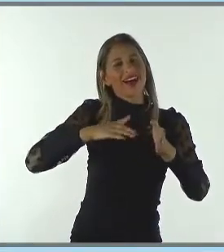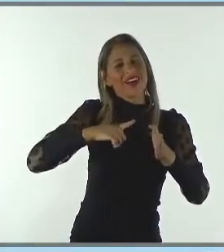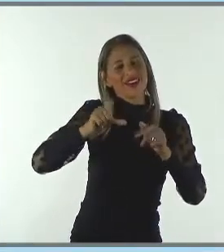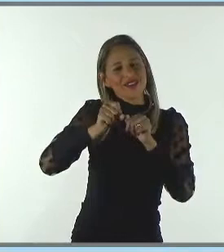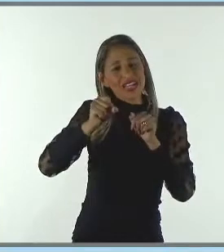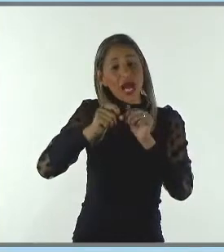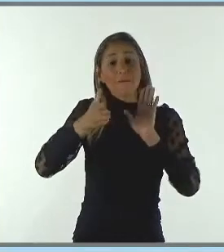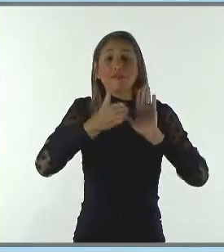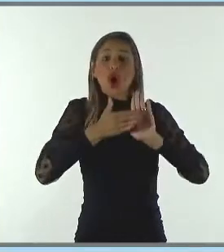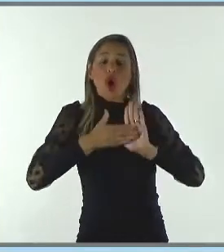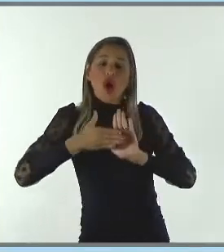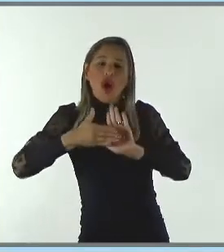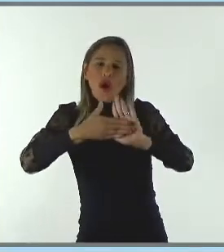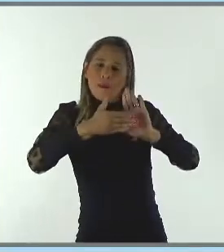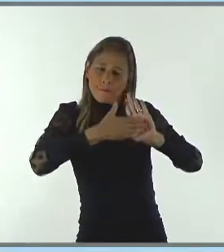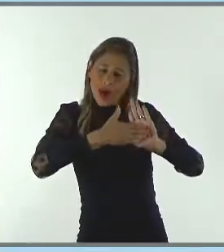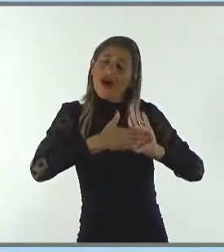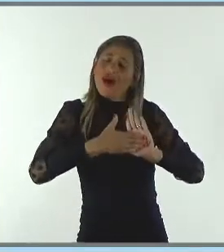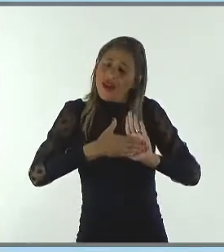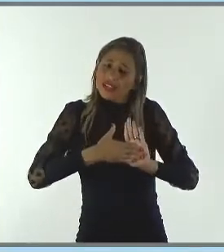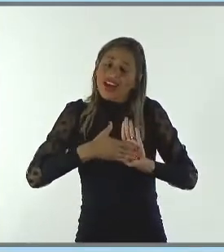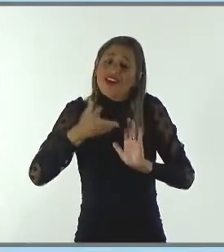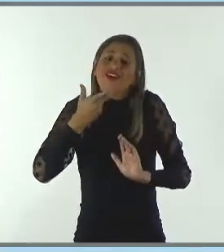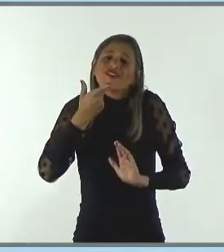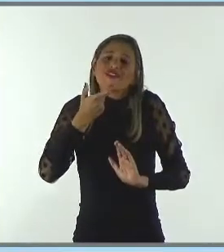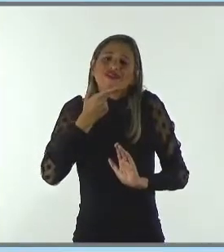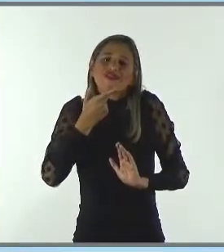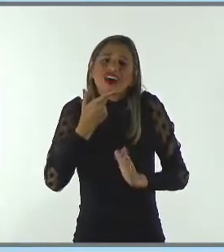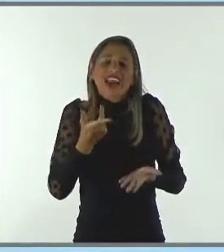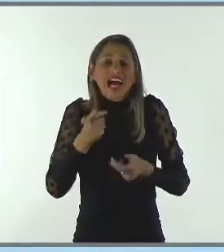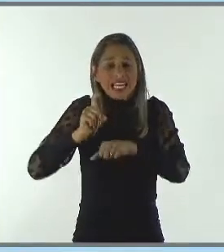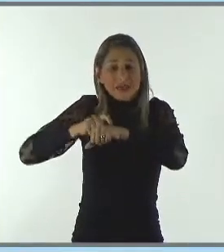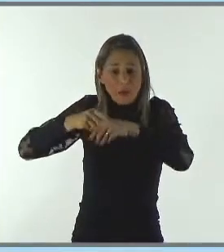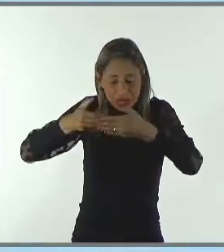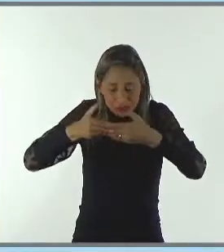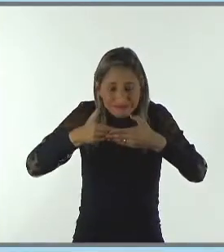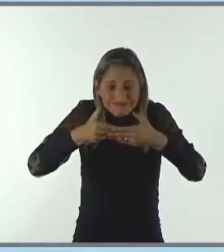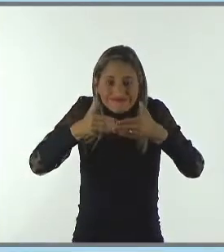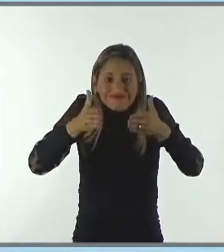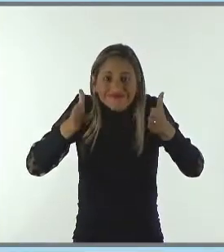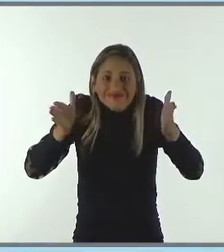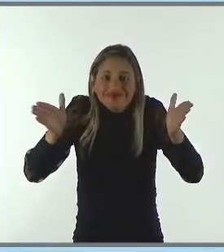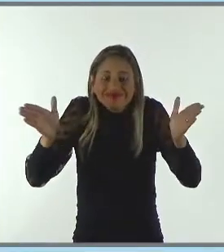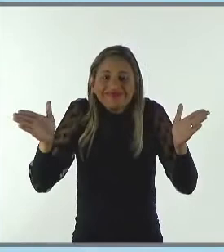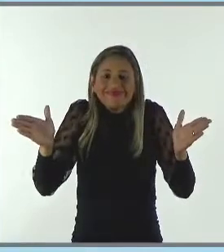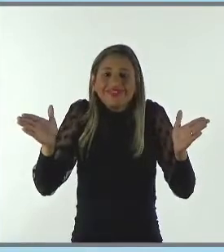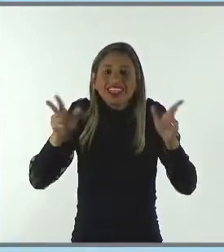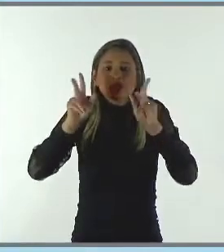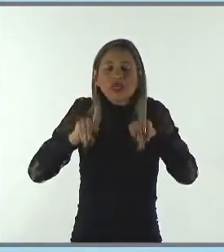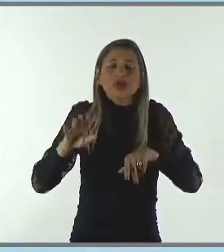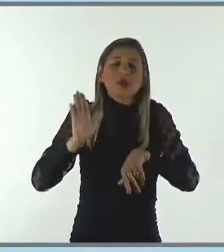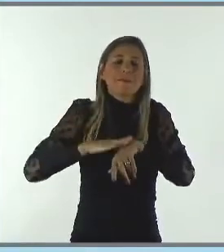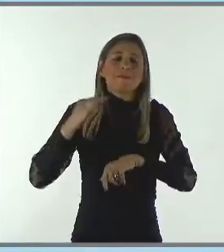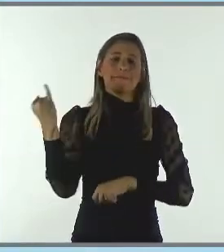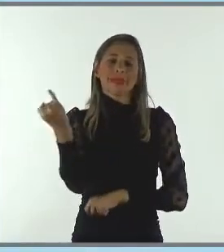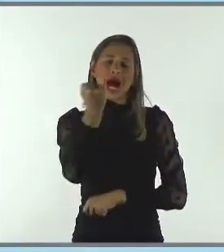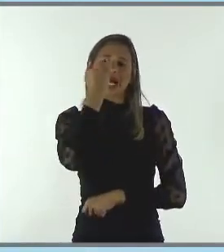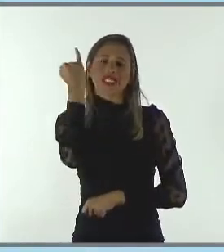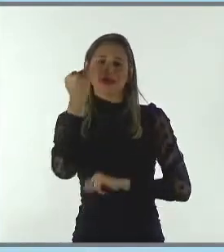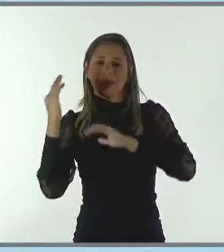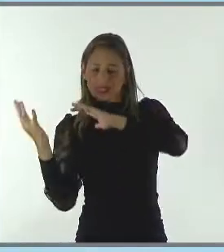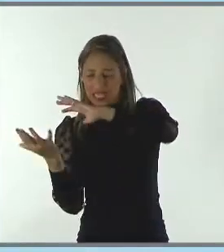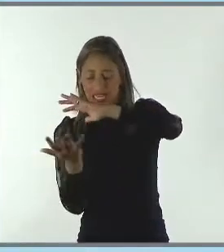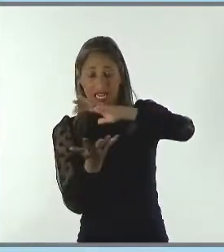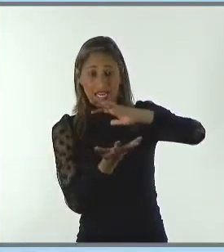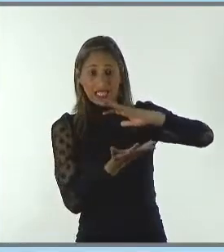foi feita, que era de falar, nesse momento de abertura, sobre uma das pessoas mais importantes do universo do livro no